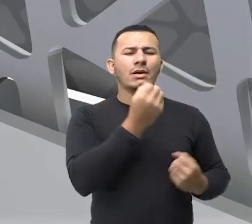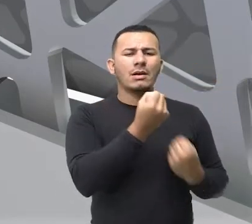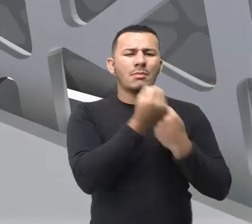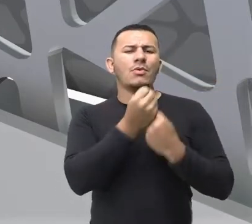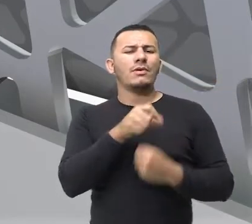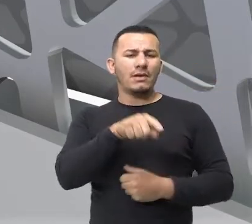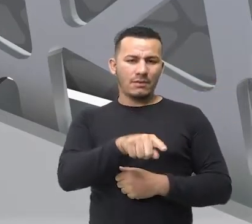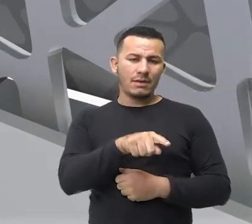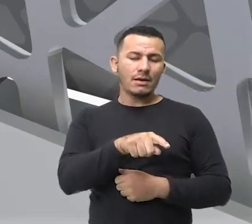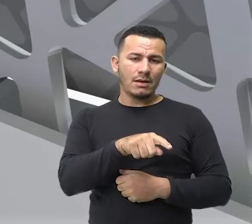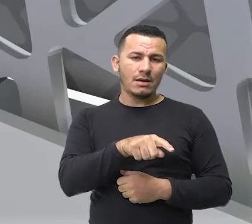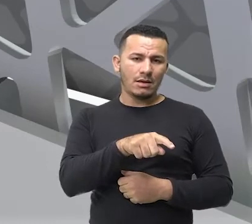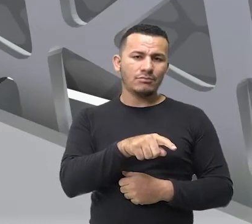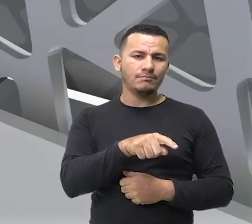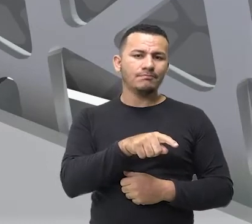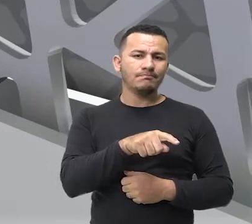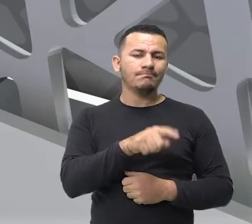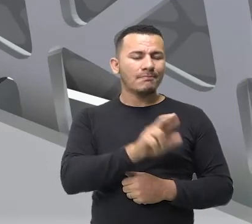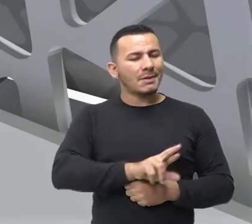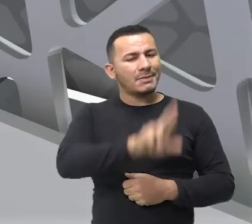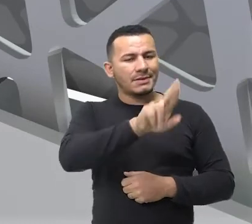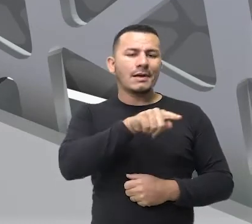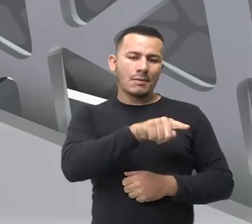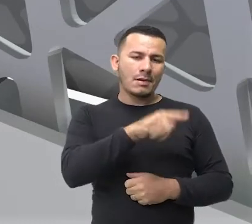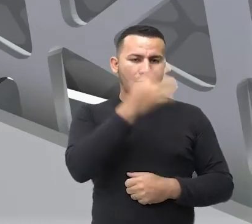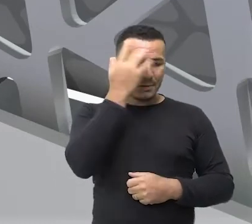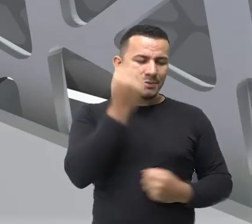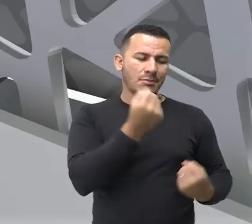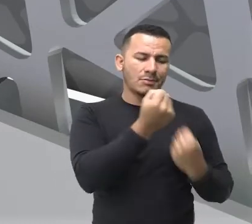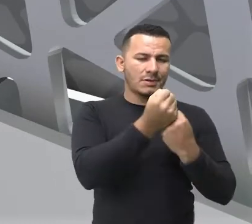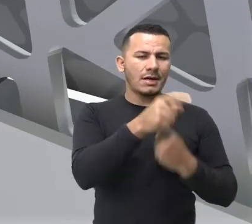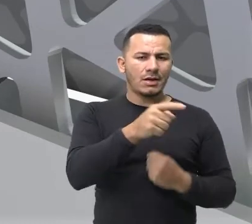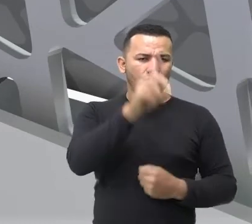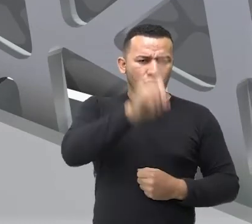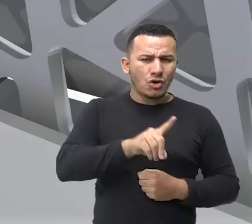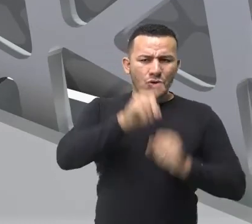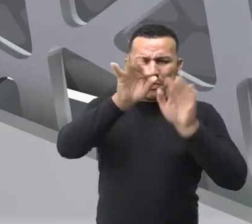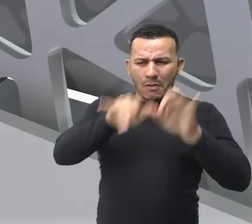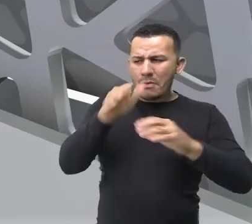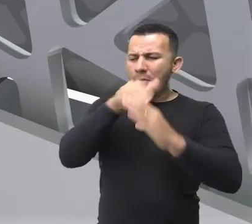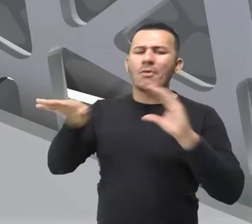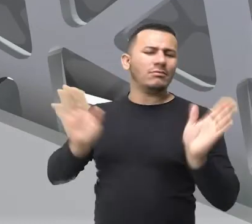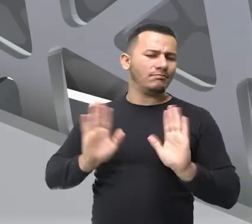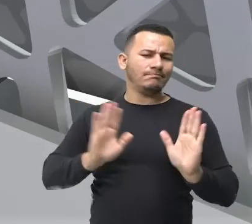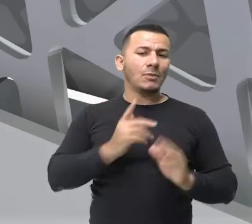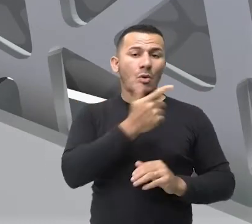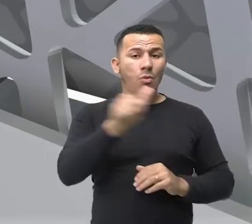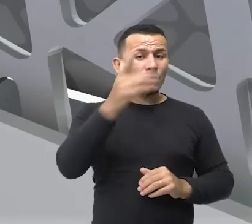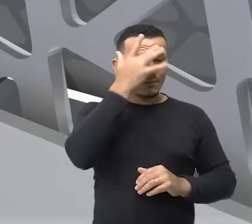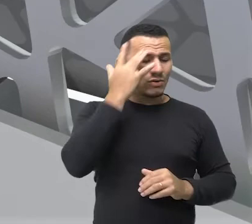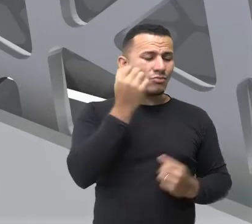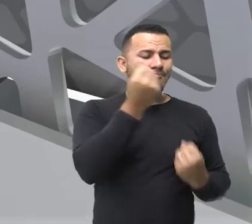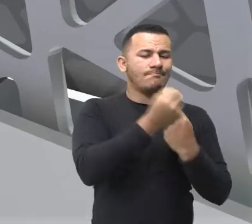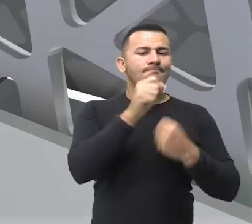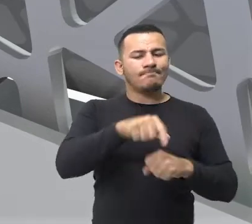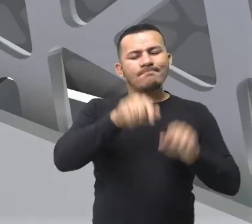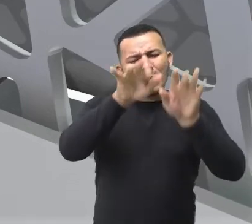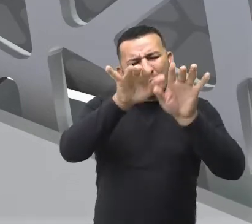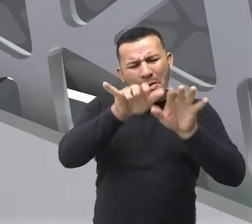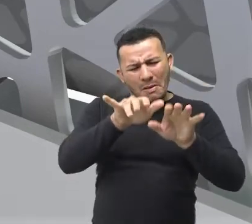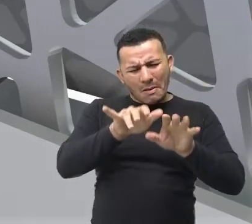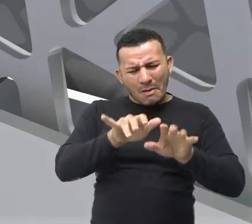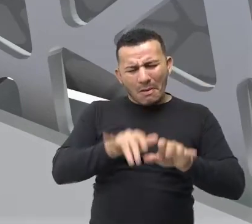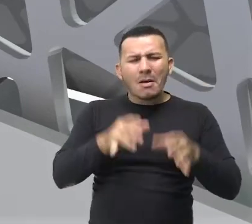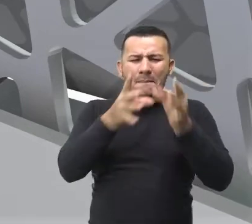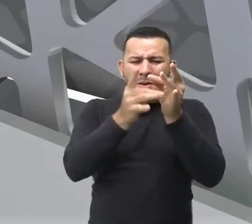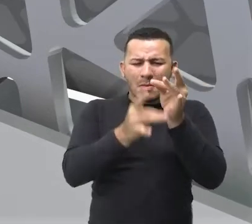pessoas que Escreveram em seu nome ok e percebo que eles colocam toda insatisfação Ok